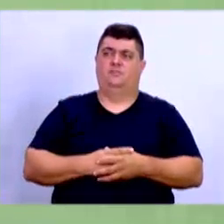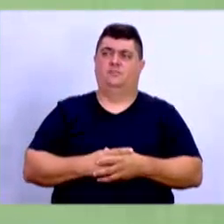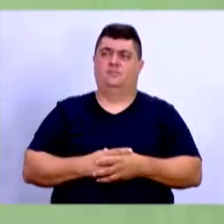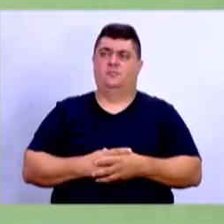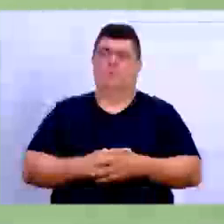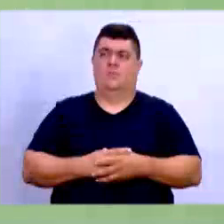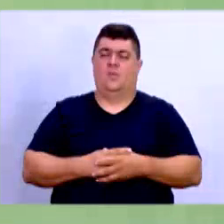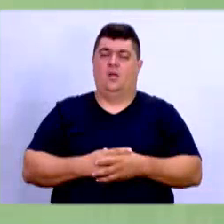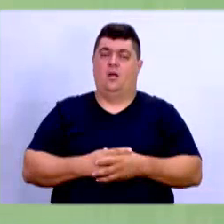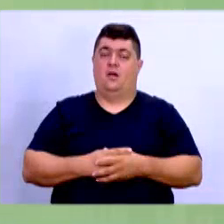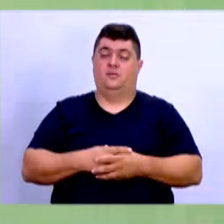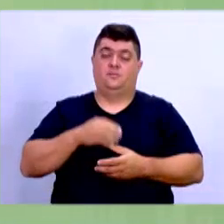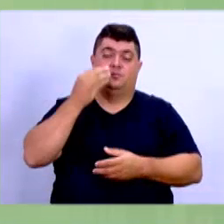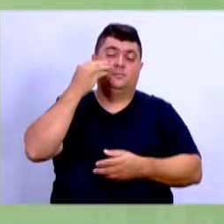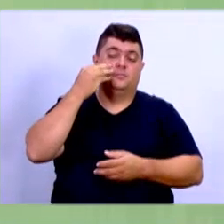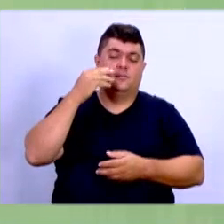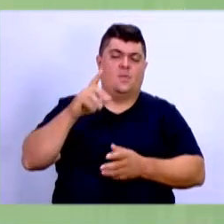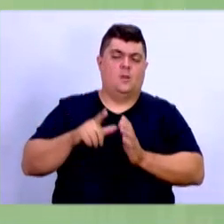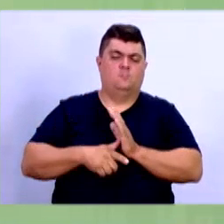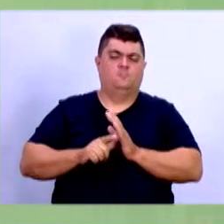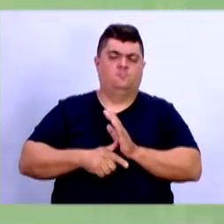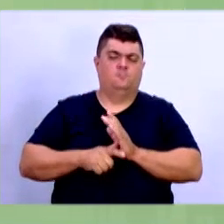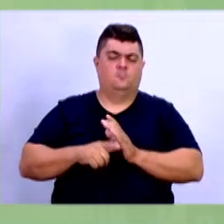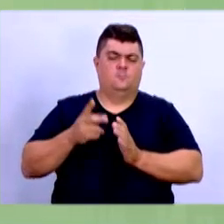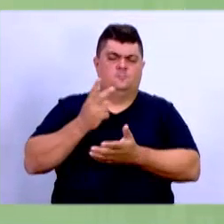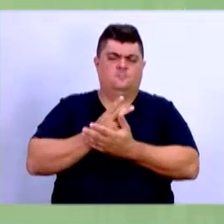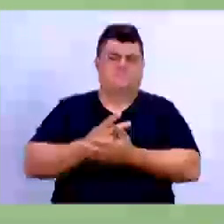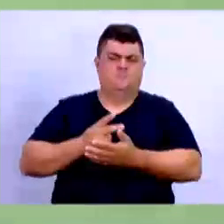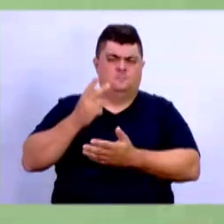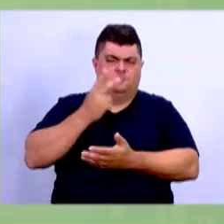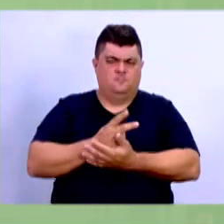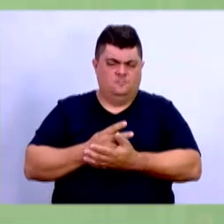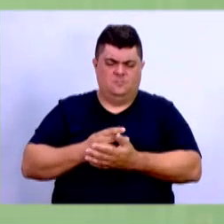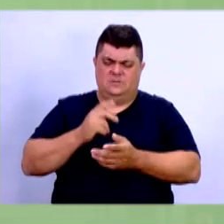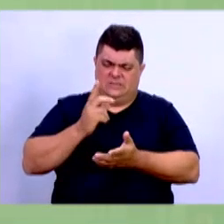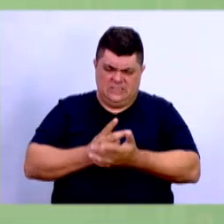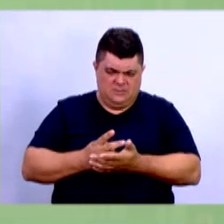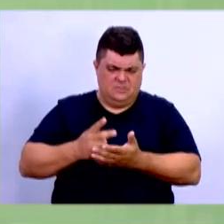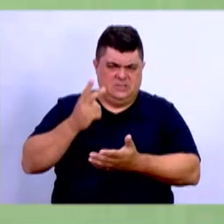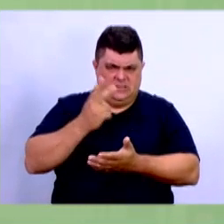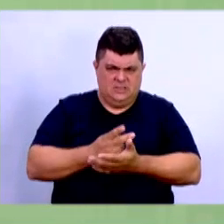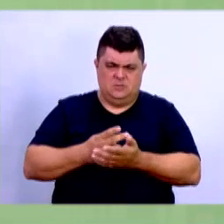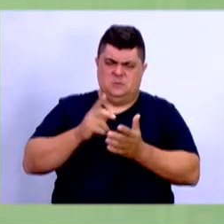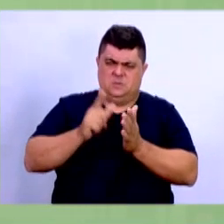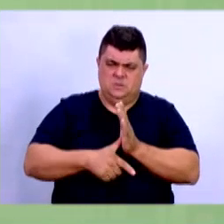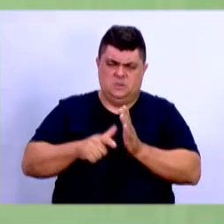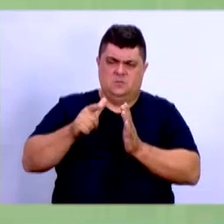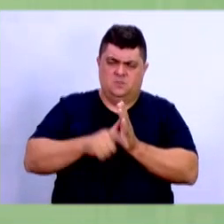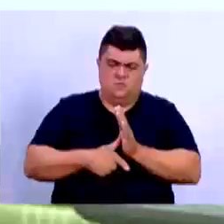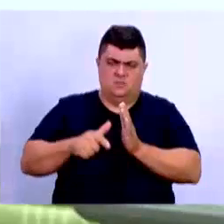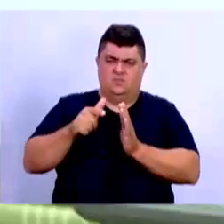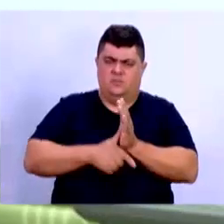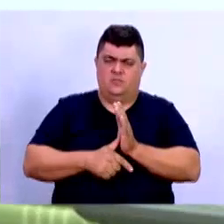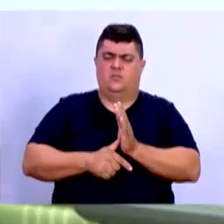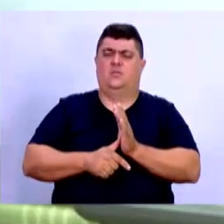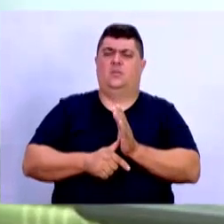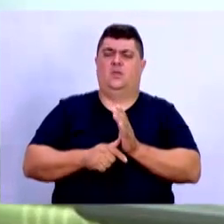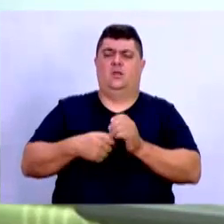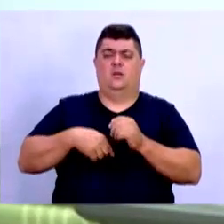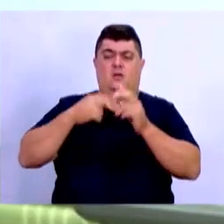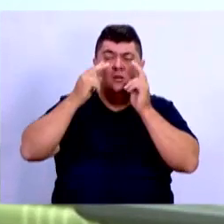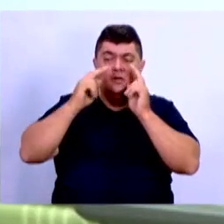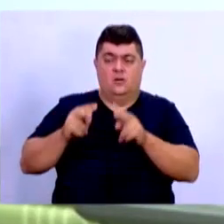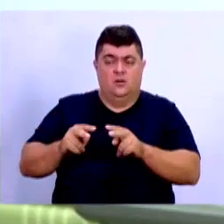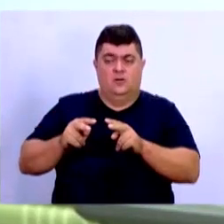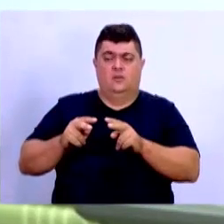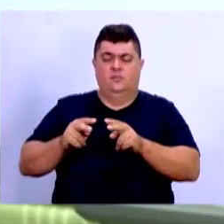também aos devedores, né? Se tem um cliente lá que você notou que todo mês ele está devendo, fica, né, atento